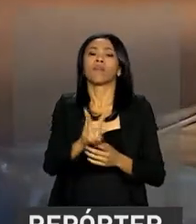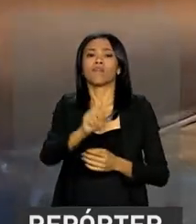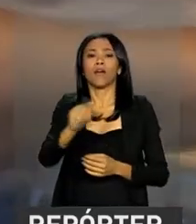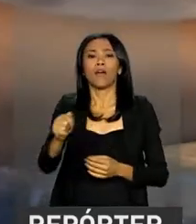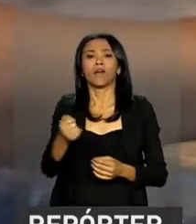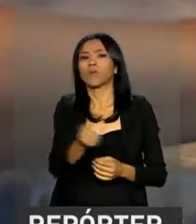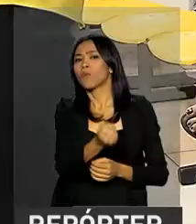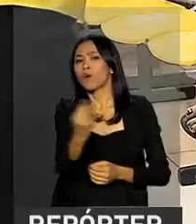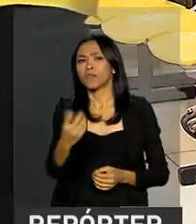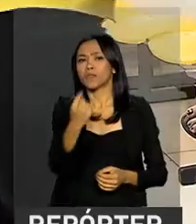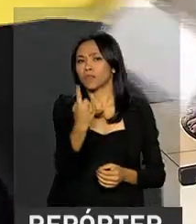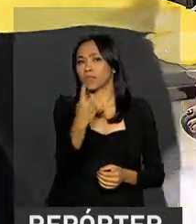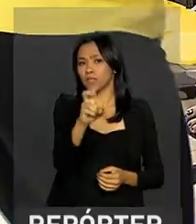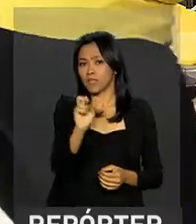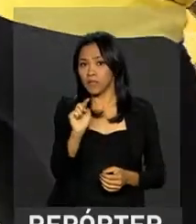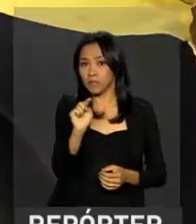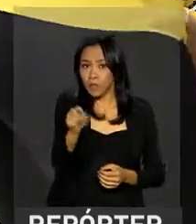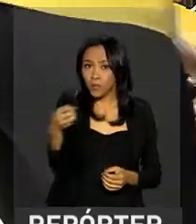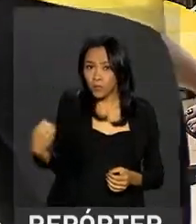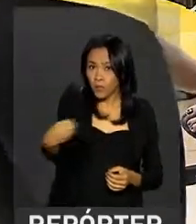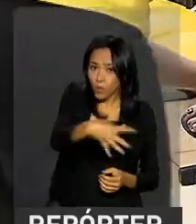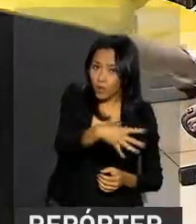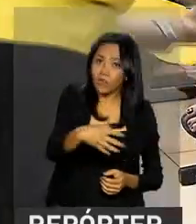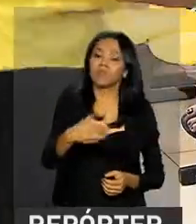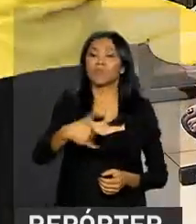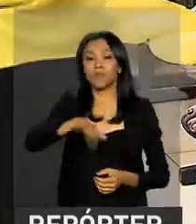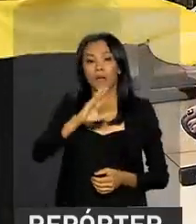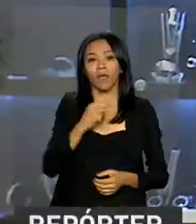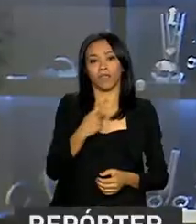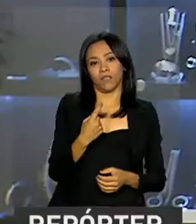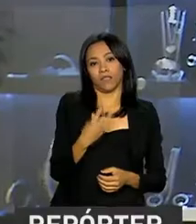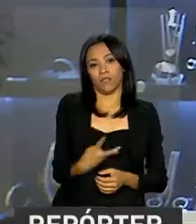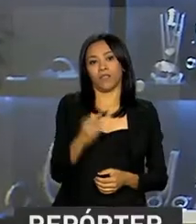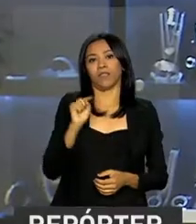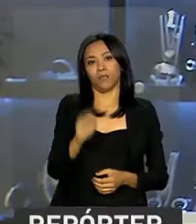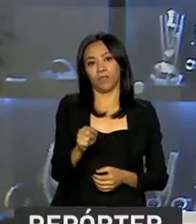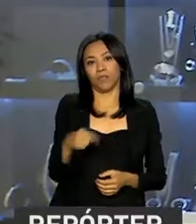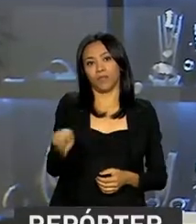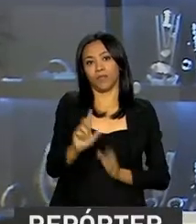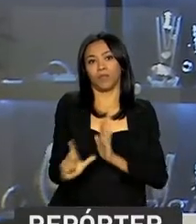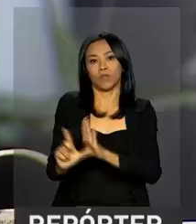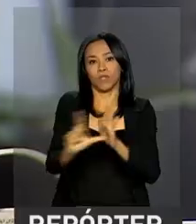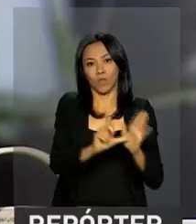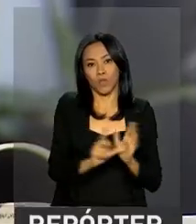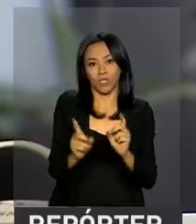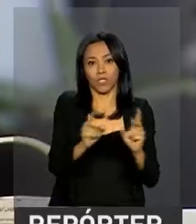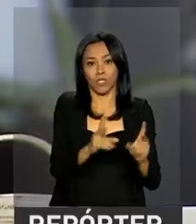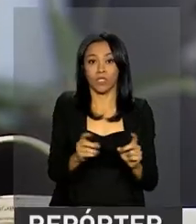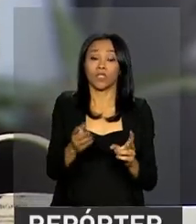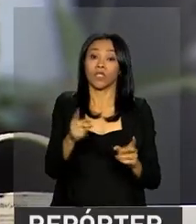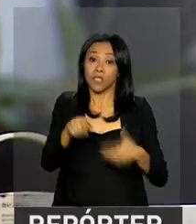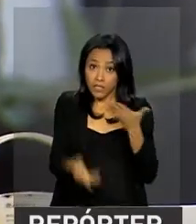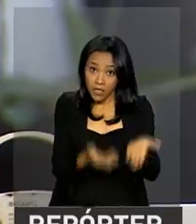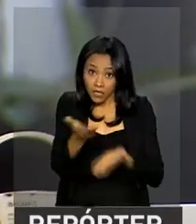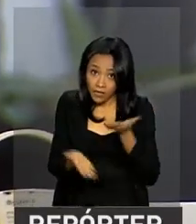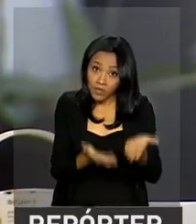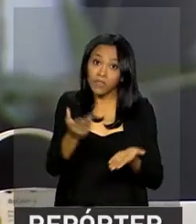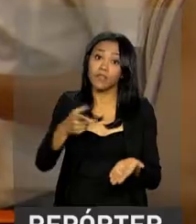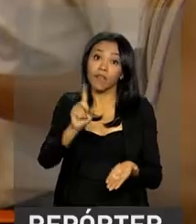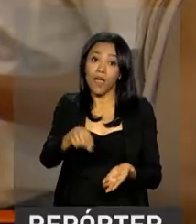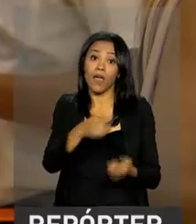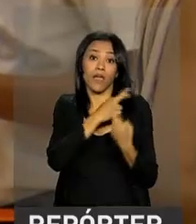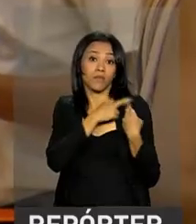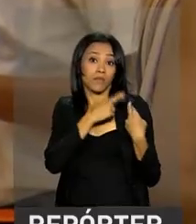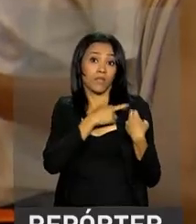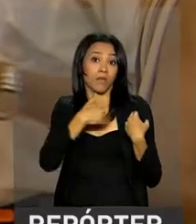novos postos de trabalho sendo mais de 13 mil no comércio varejista comércio e serviços são responsáveis por mais da metade de